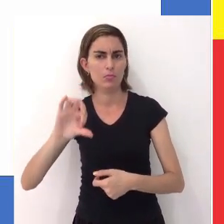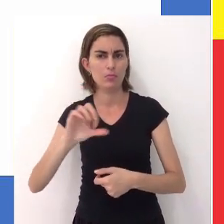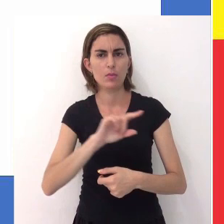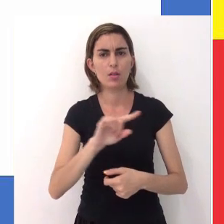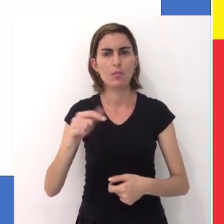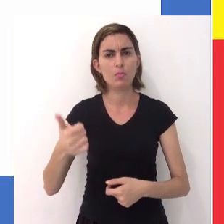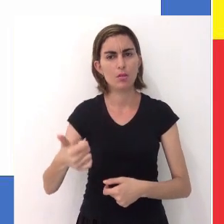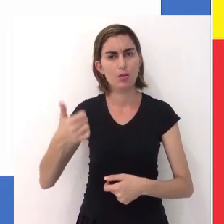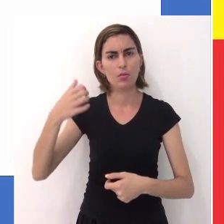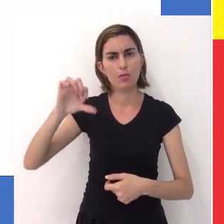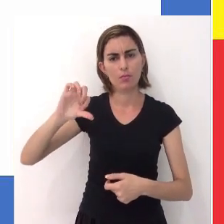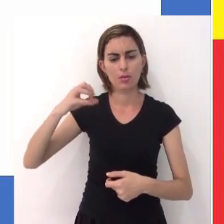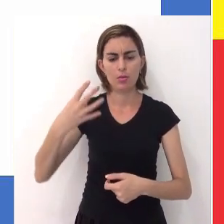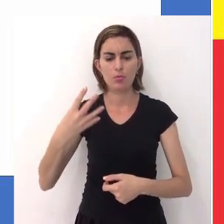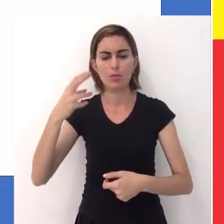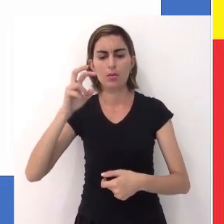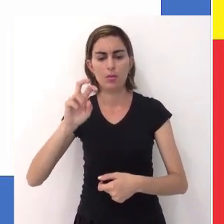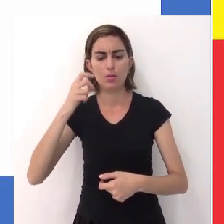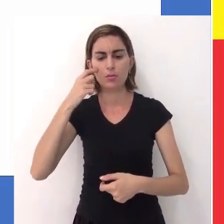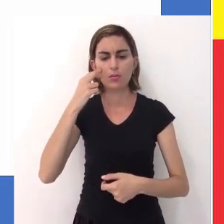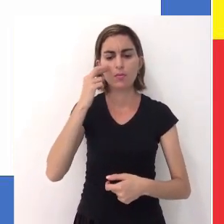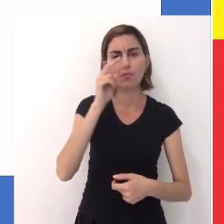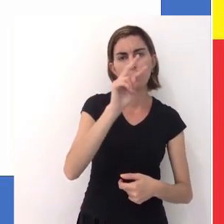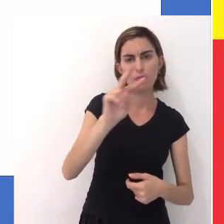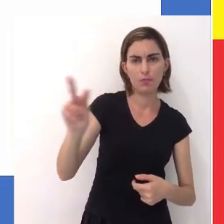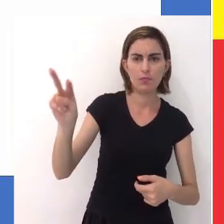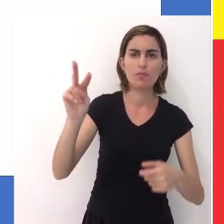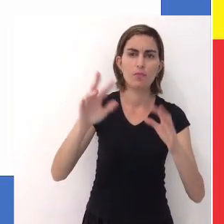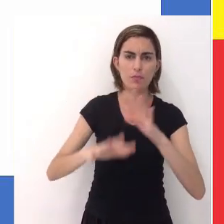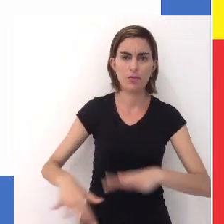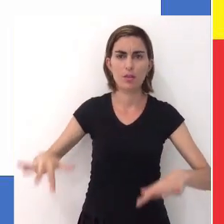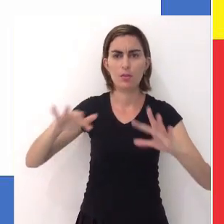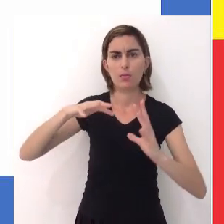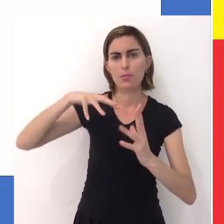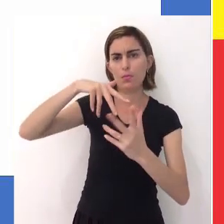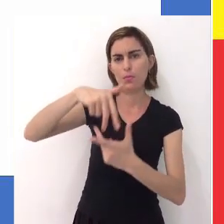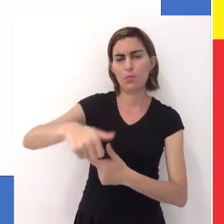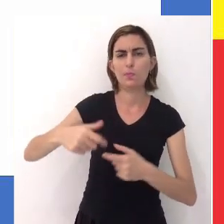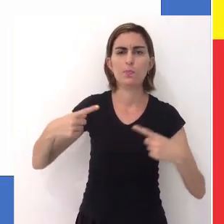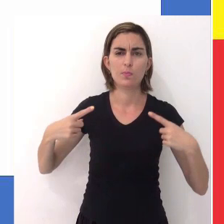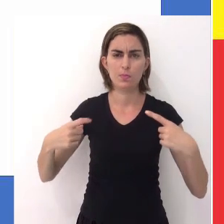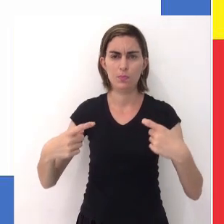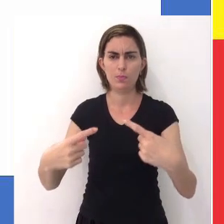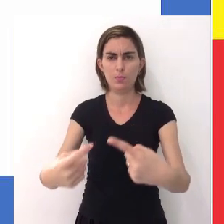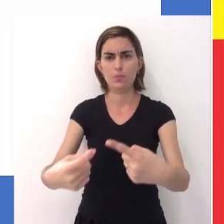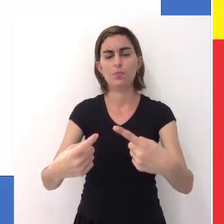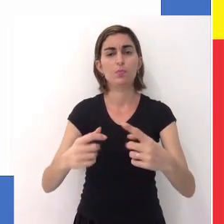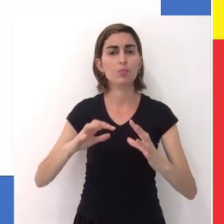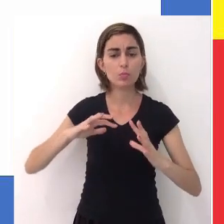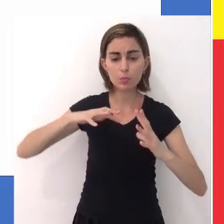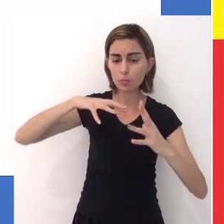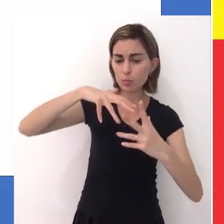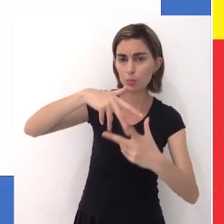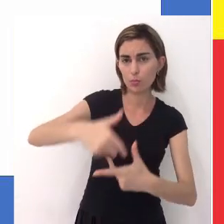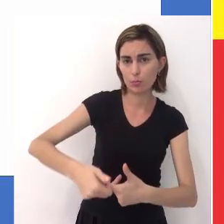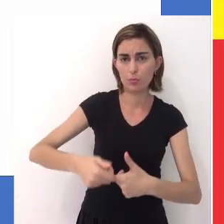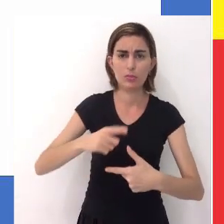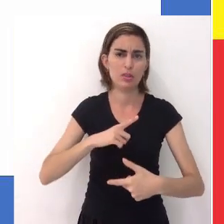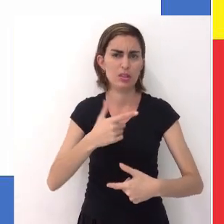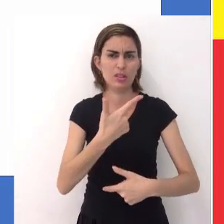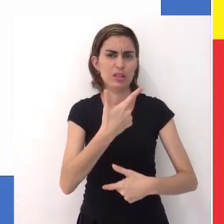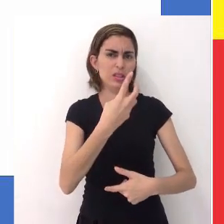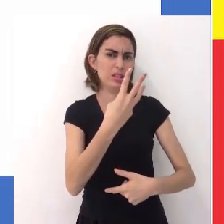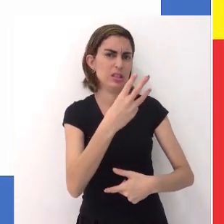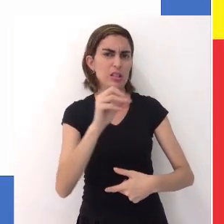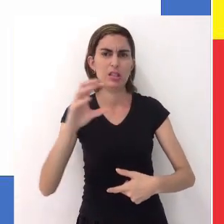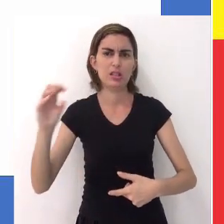1939 a 1945. Vocês estão vendo aí que foi um cenário mundial de guerras, tá? O mundo, assim, durante os